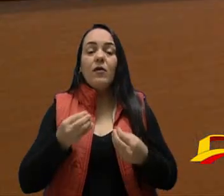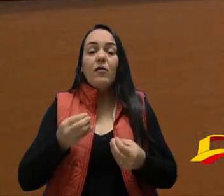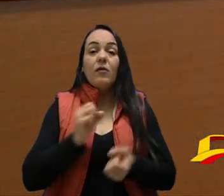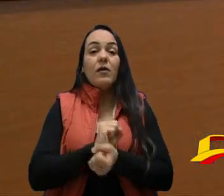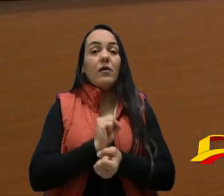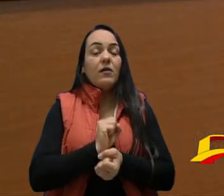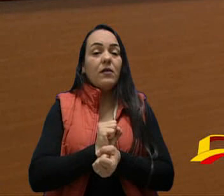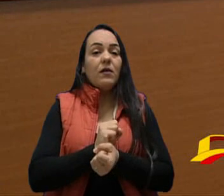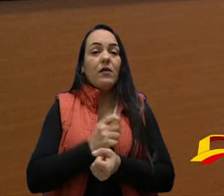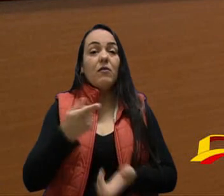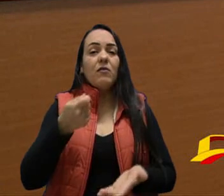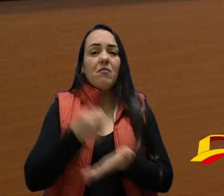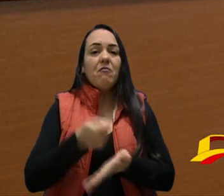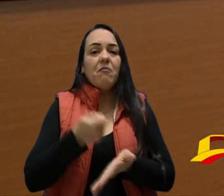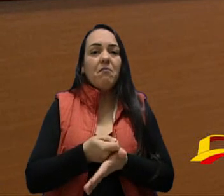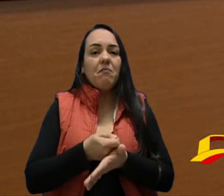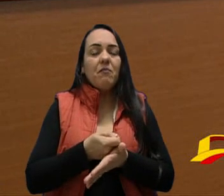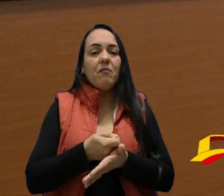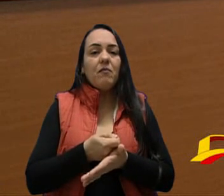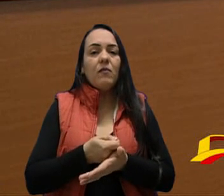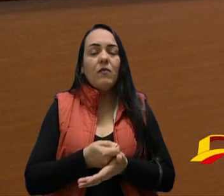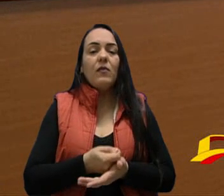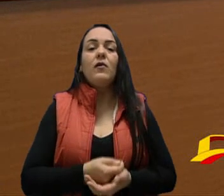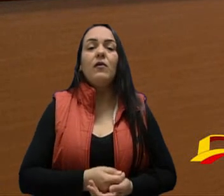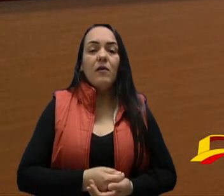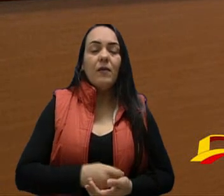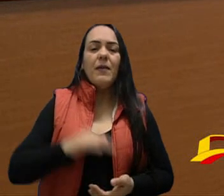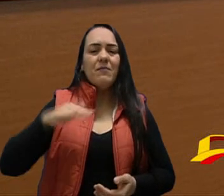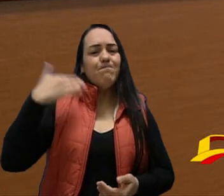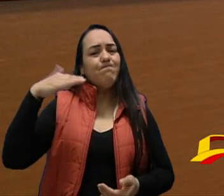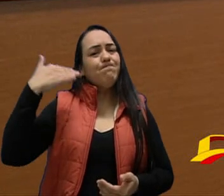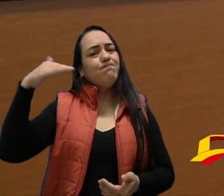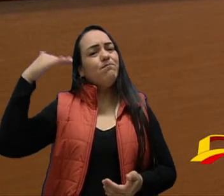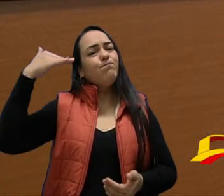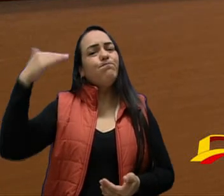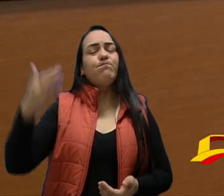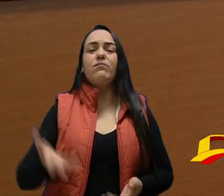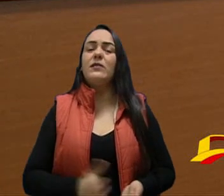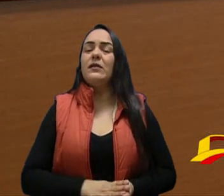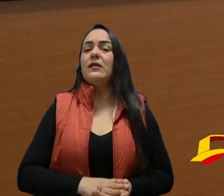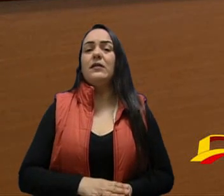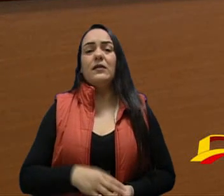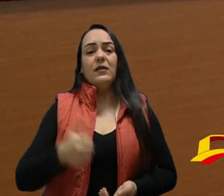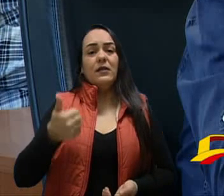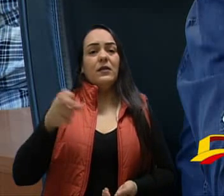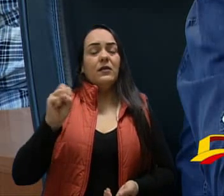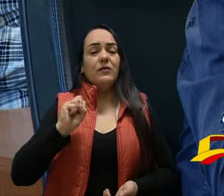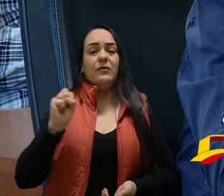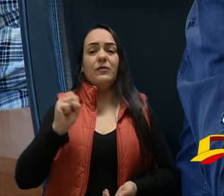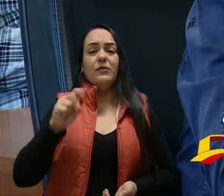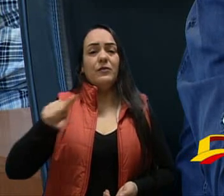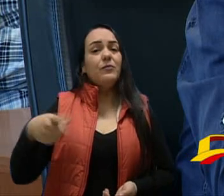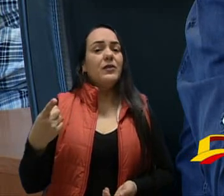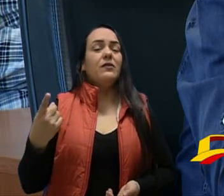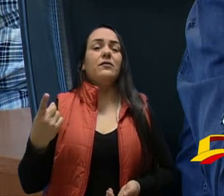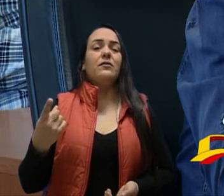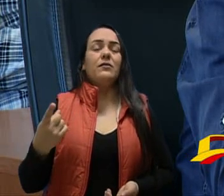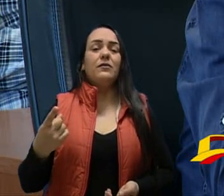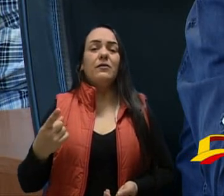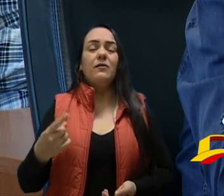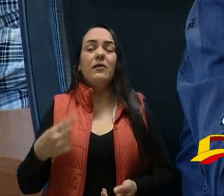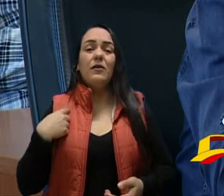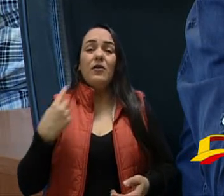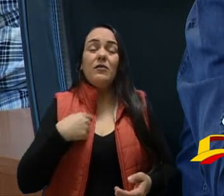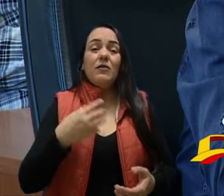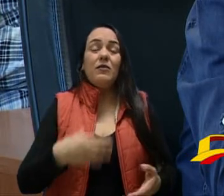a foram o que está empenhado é muito mais do que isso vereador tá muito mais quanto em jorge olha